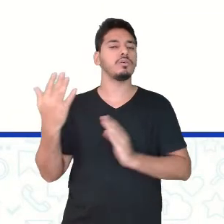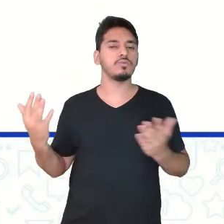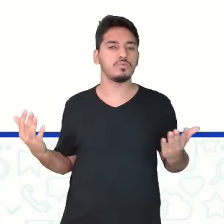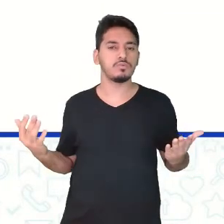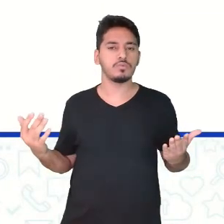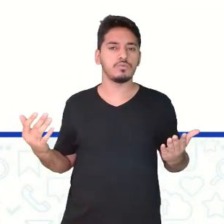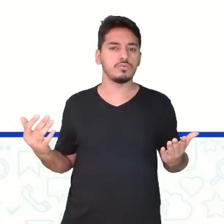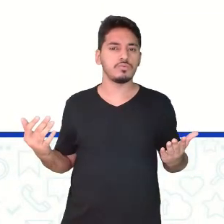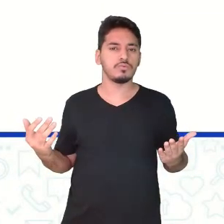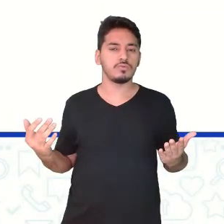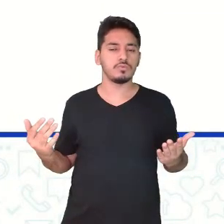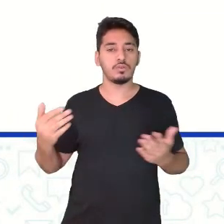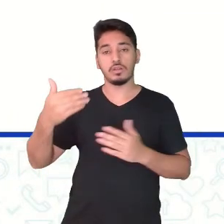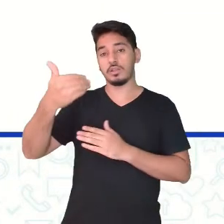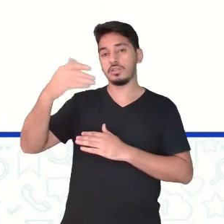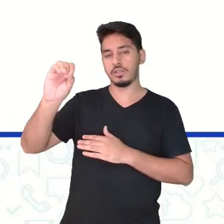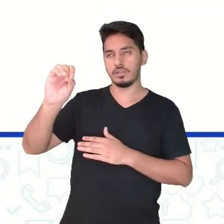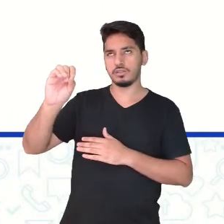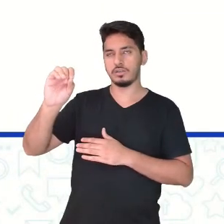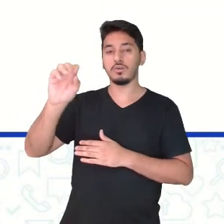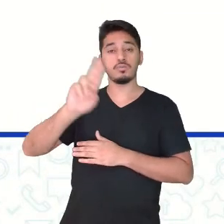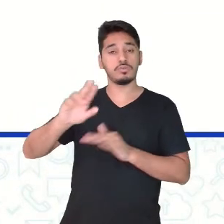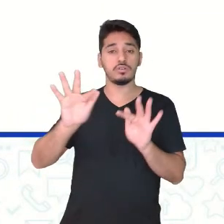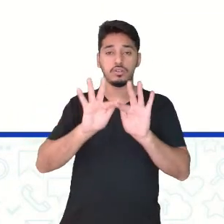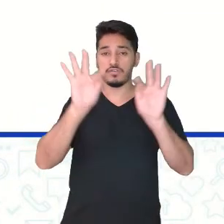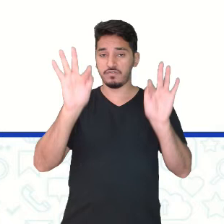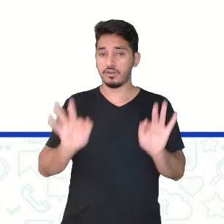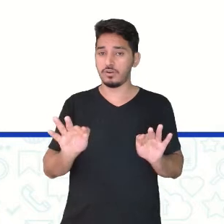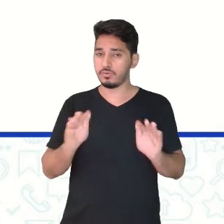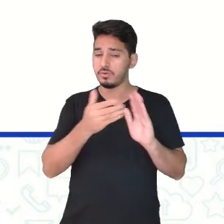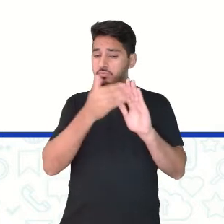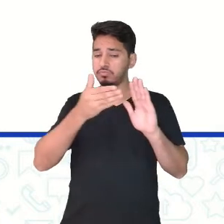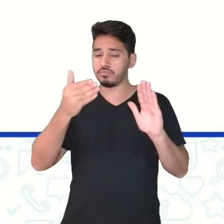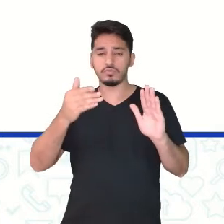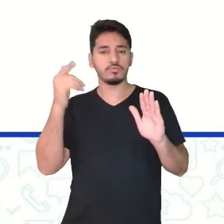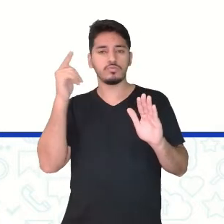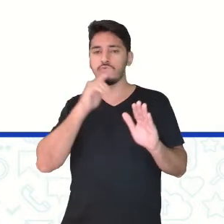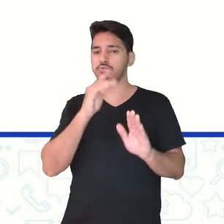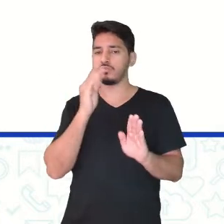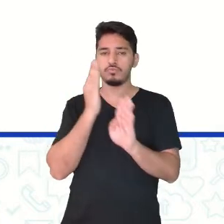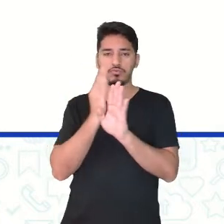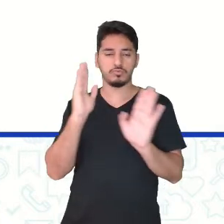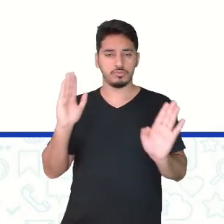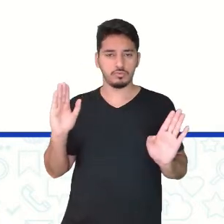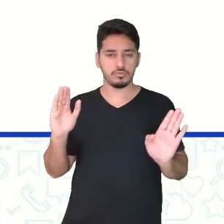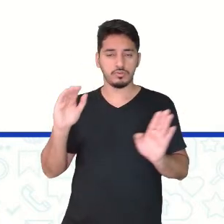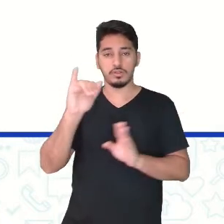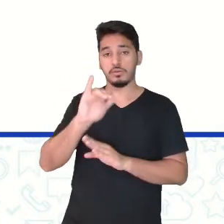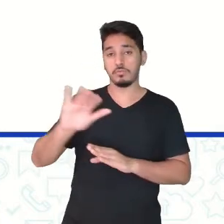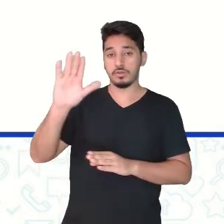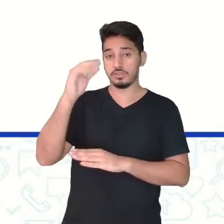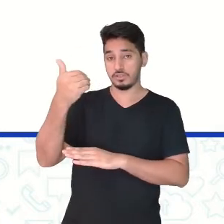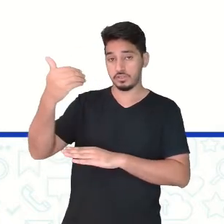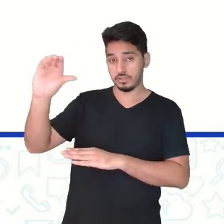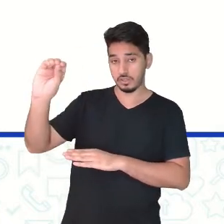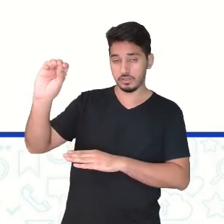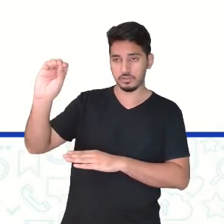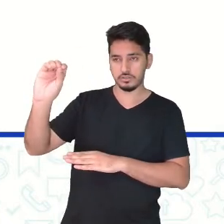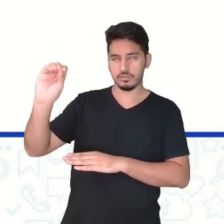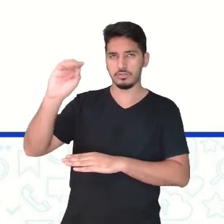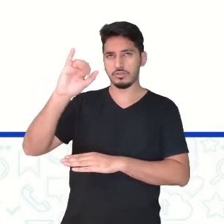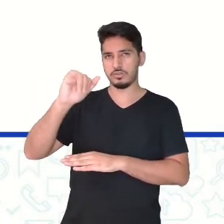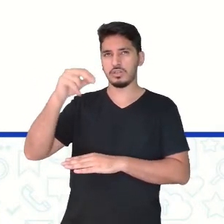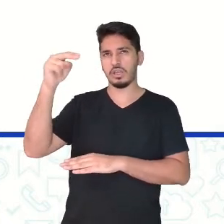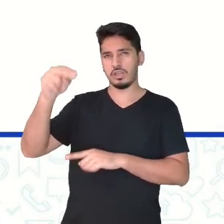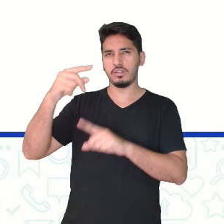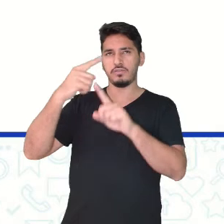pontinhos? Através dessa fórmula, desse padrão, eu consigo descobrir. A figura 10, se a fórmula é